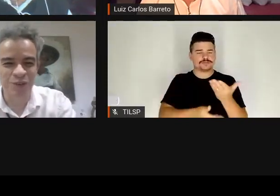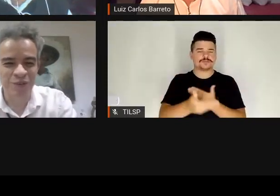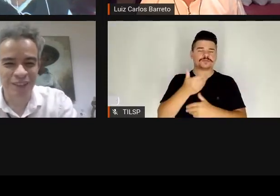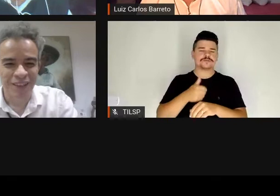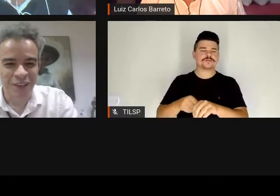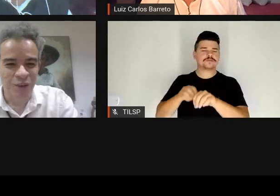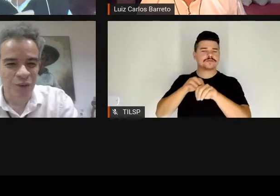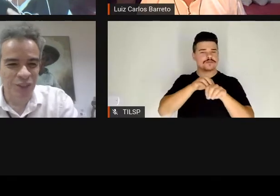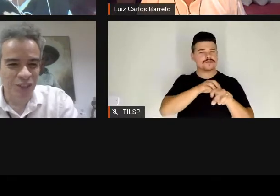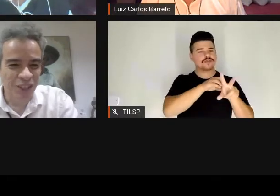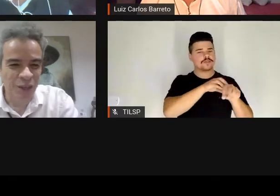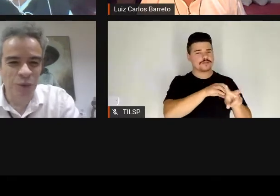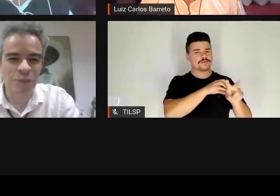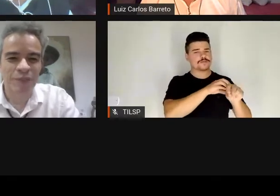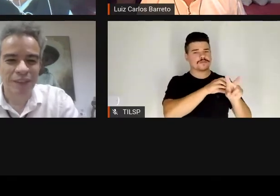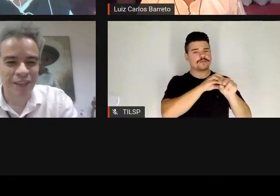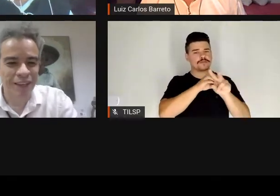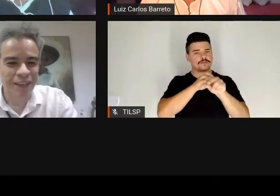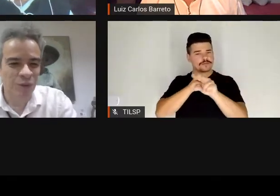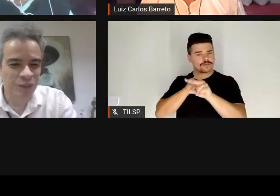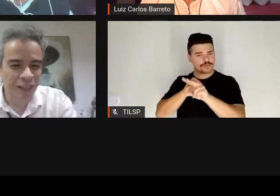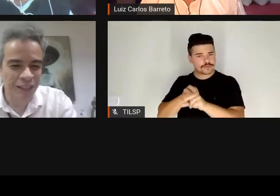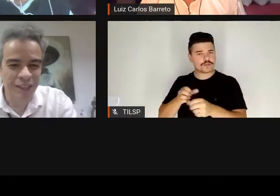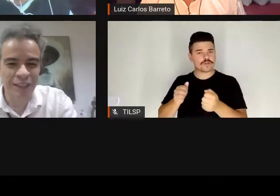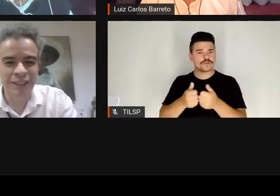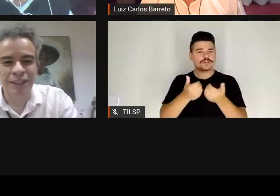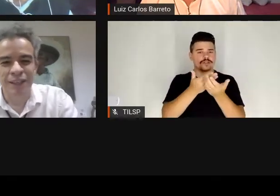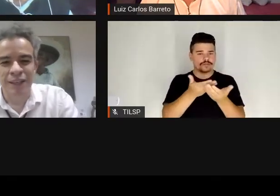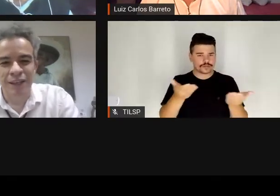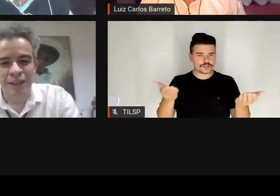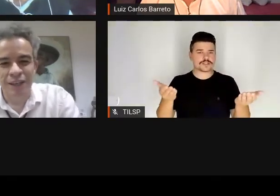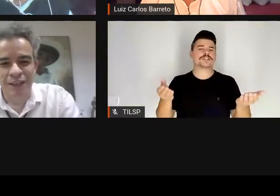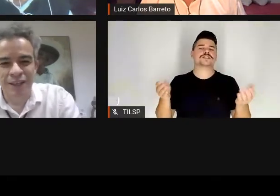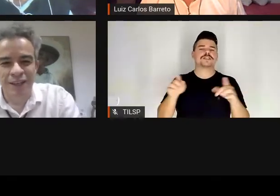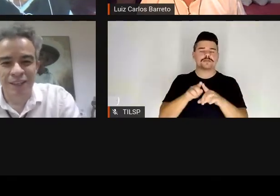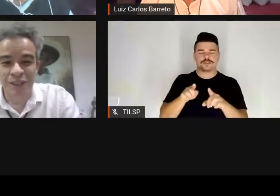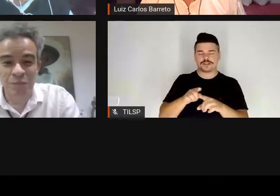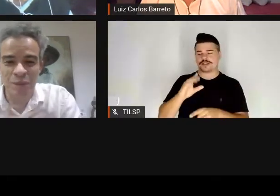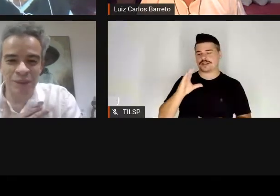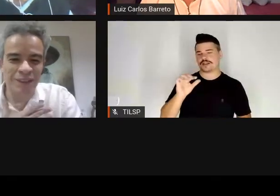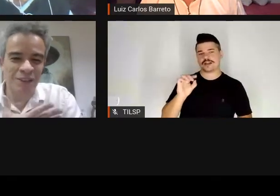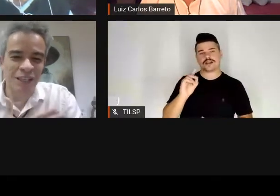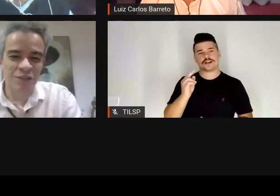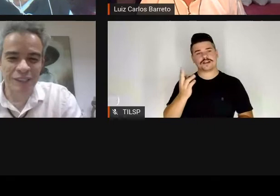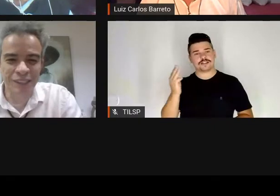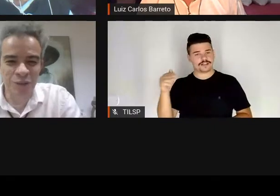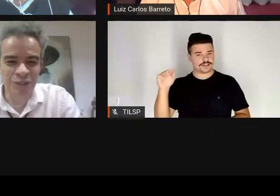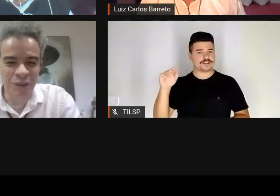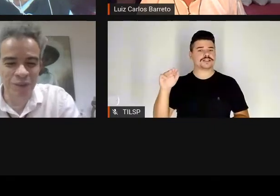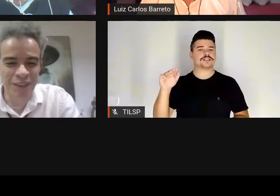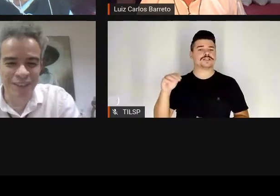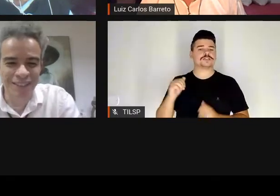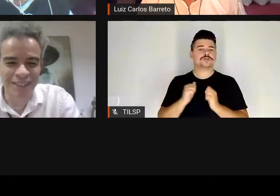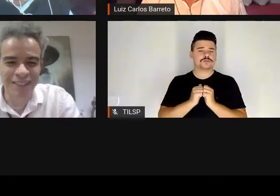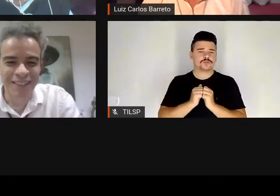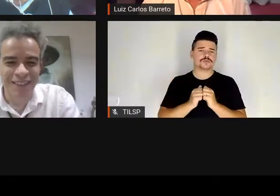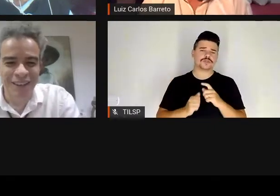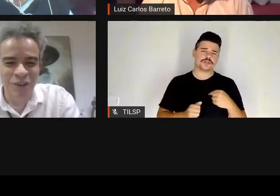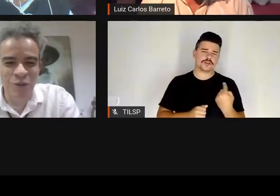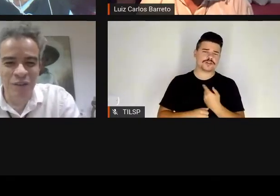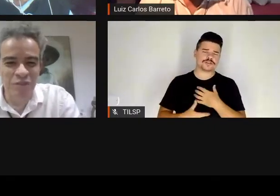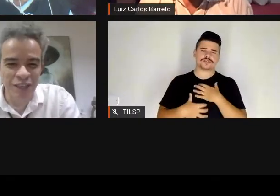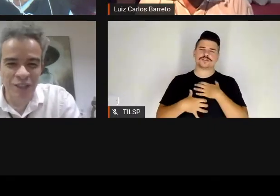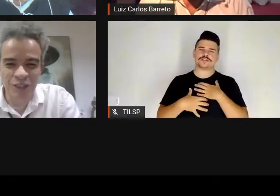mosaico contigo, né, com o Tardan. E para mim, é uma satisfação também,